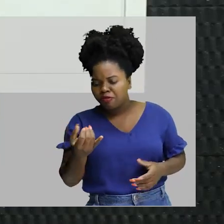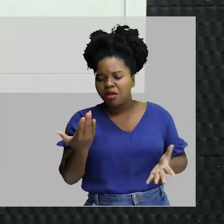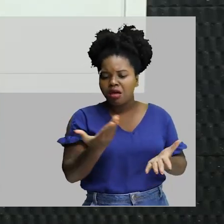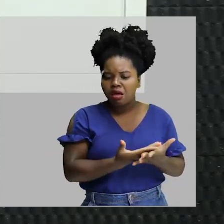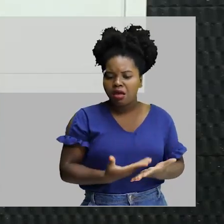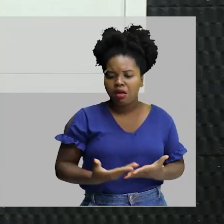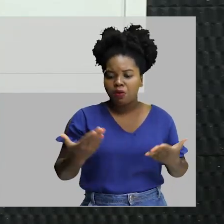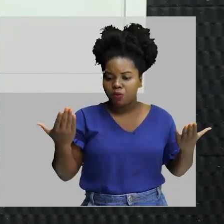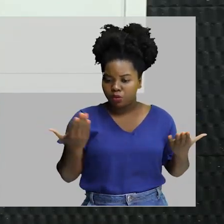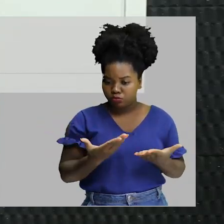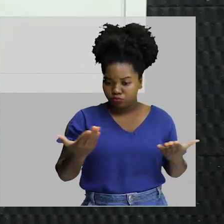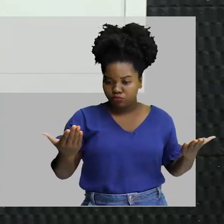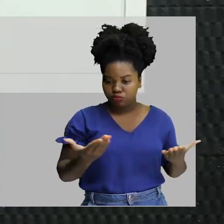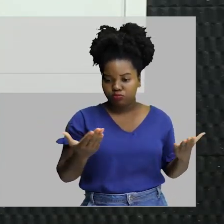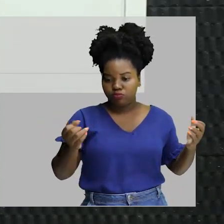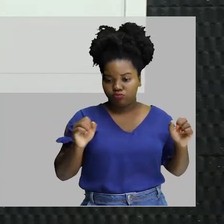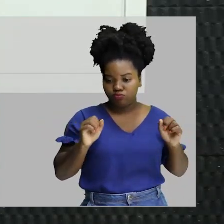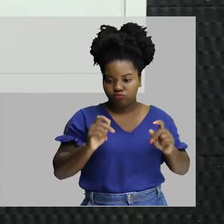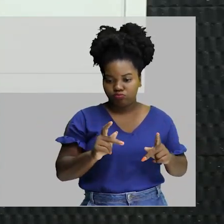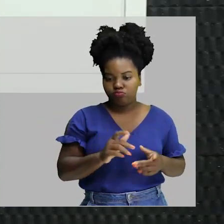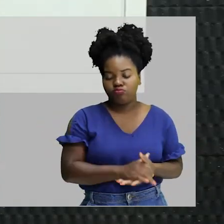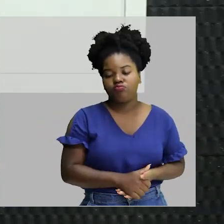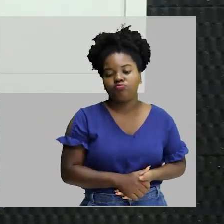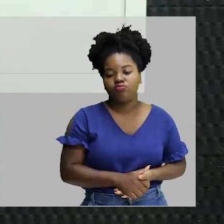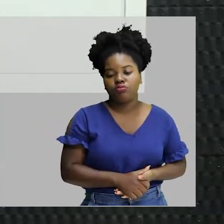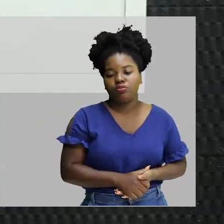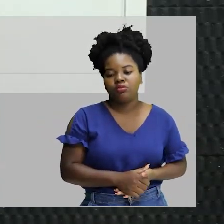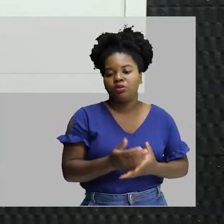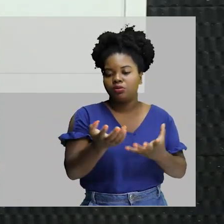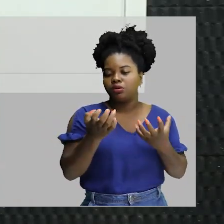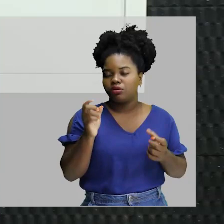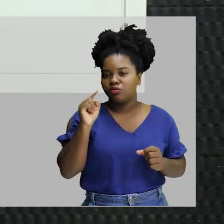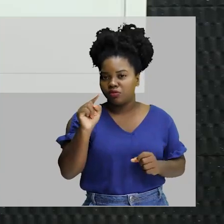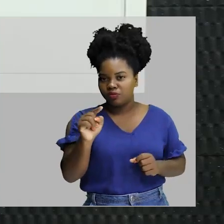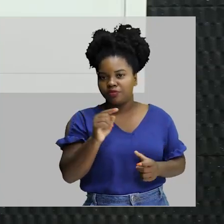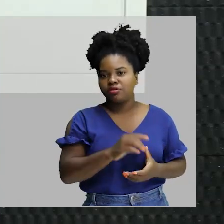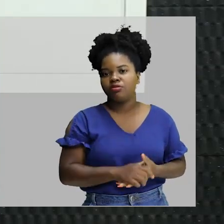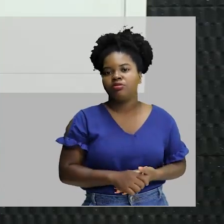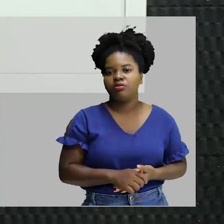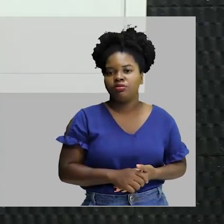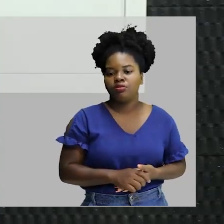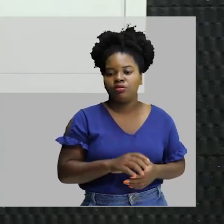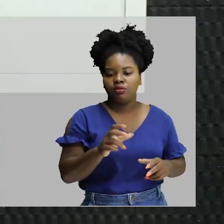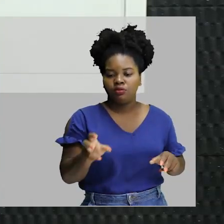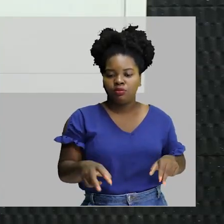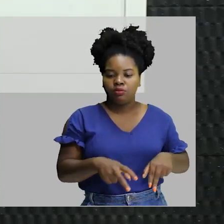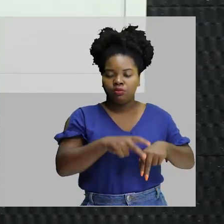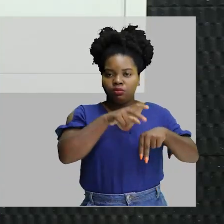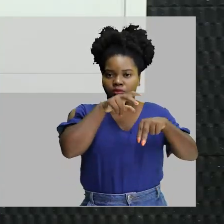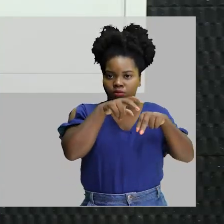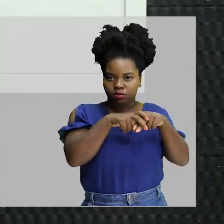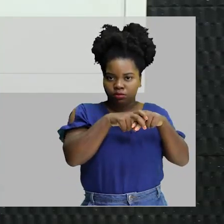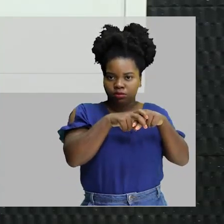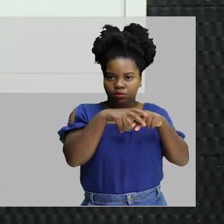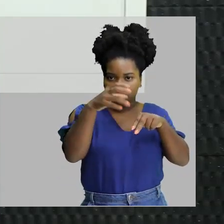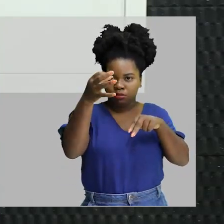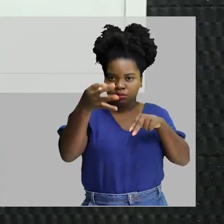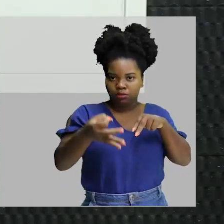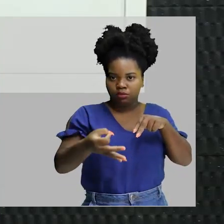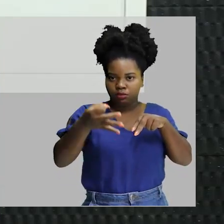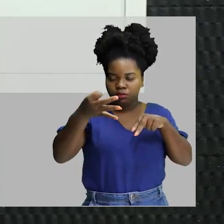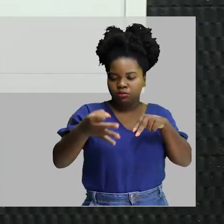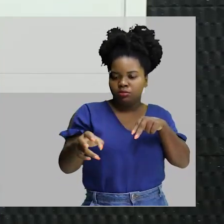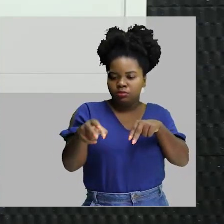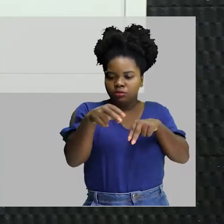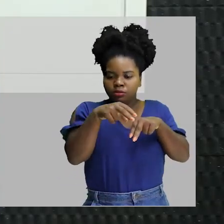dentro da nossa aula. Então, eu quero que os senhores também façam aí uma posição confortável, para não estar